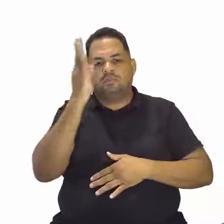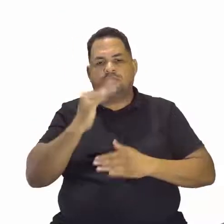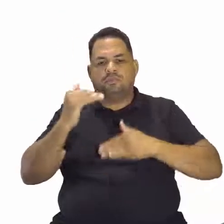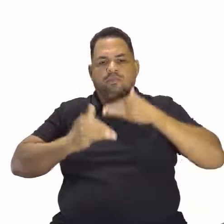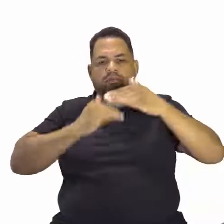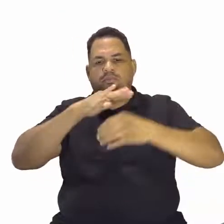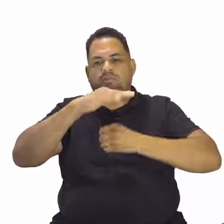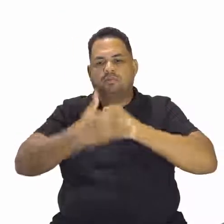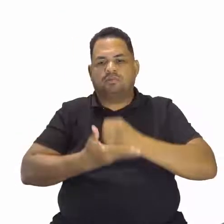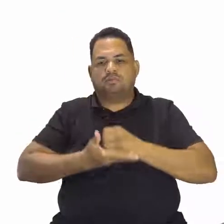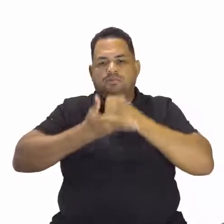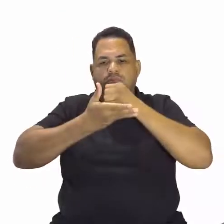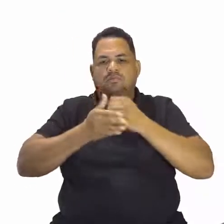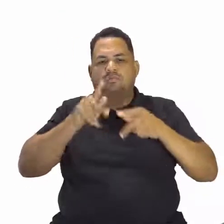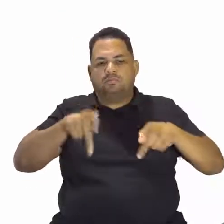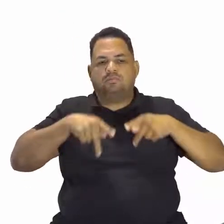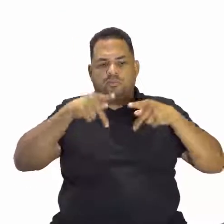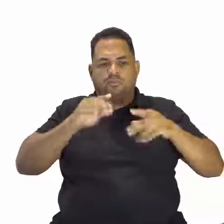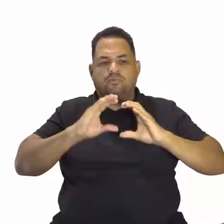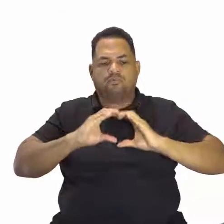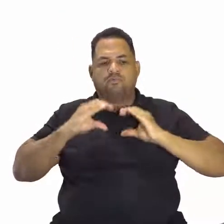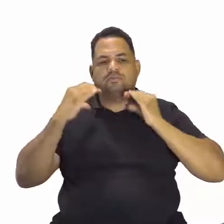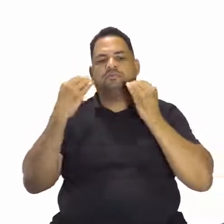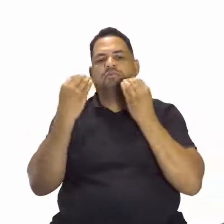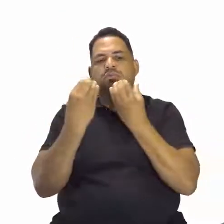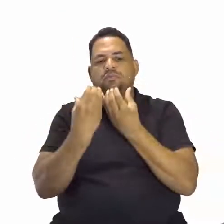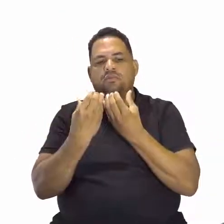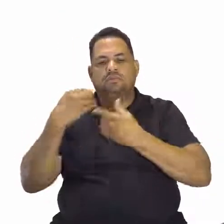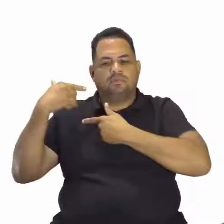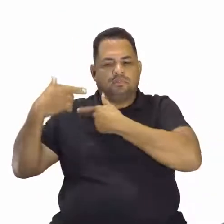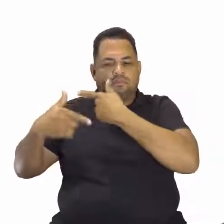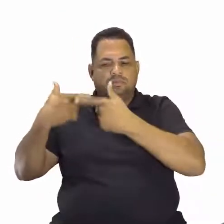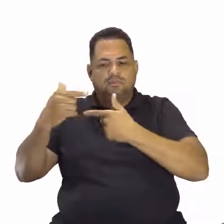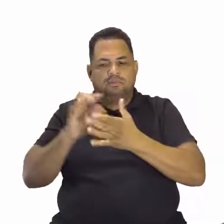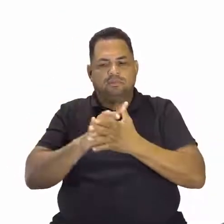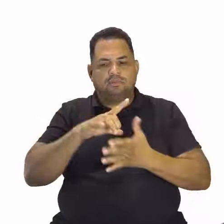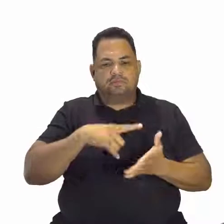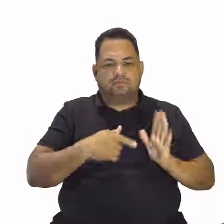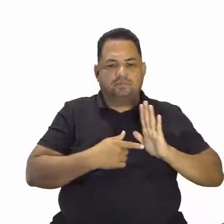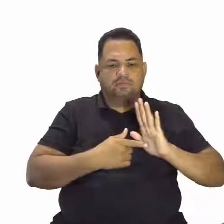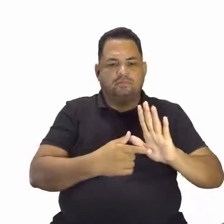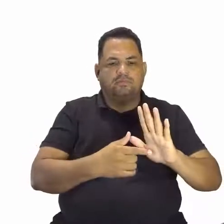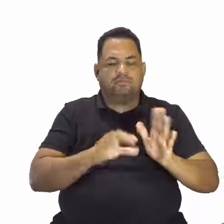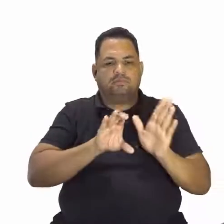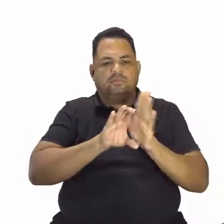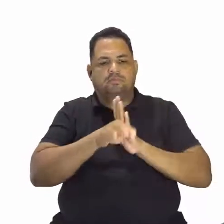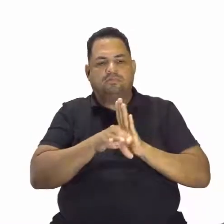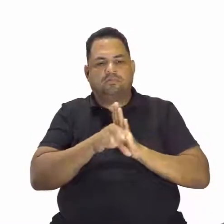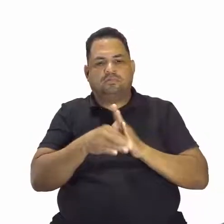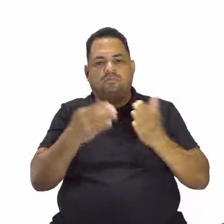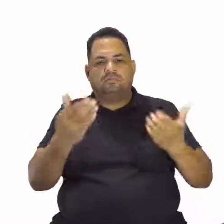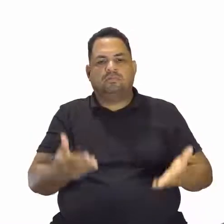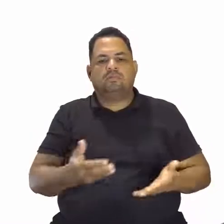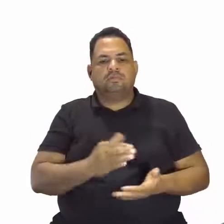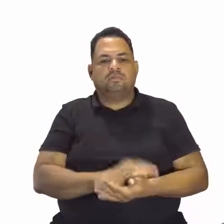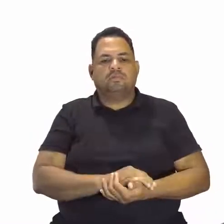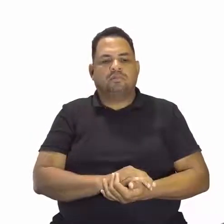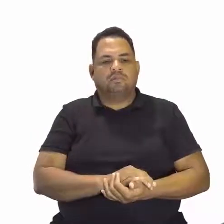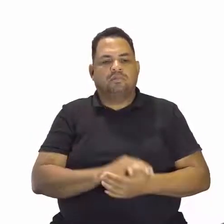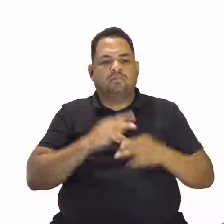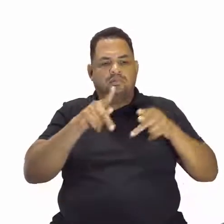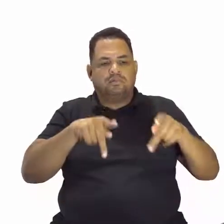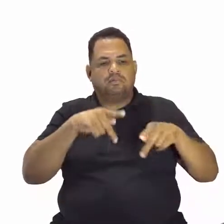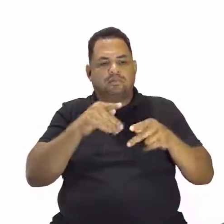Sustentável dos Povos e Comunidades Tradicionais. E traz os conceitos de povos e